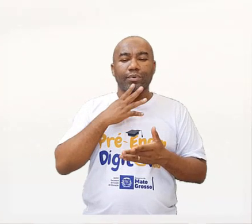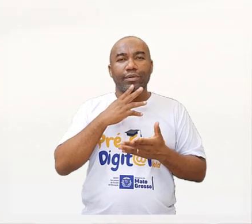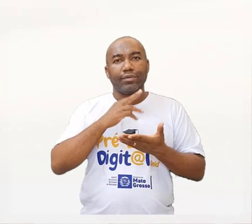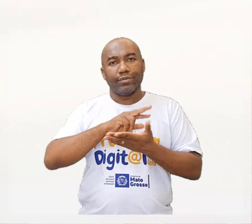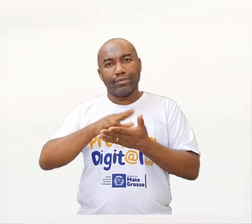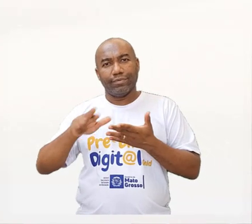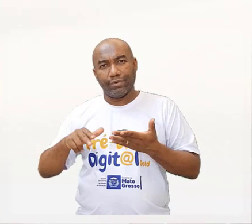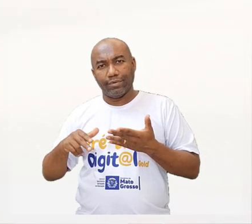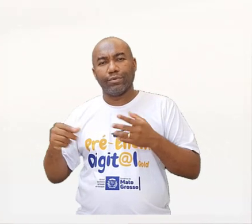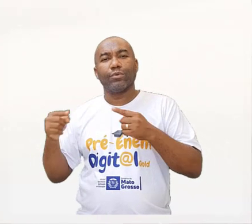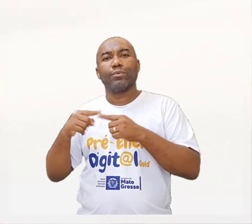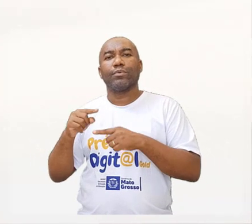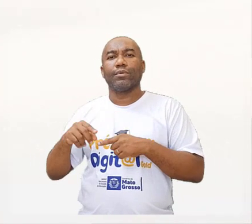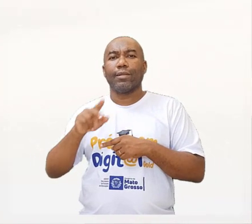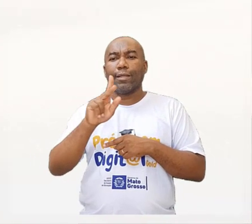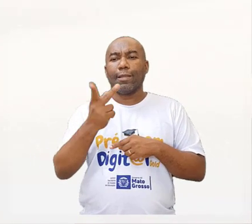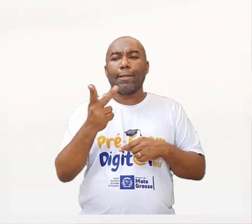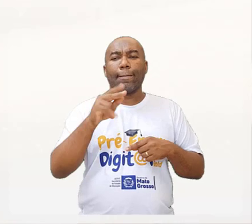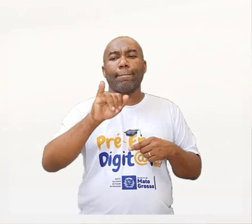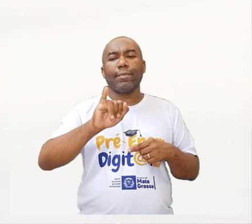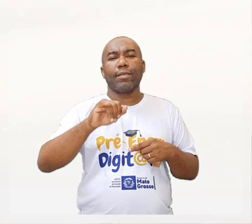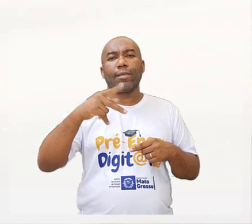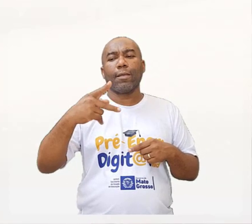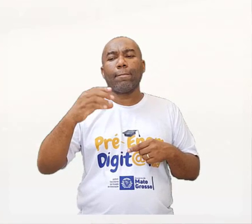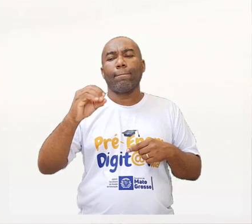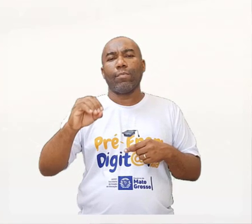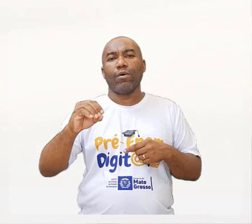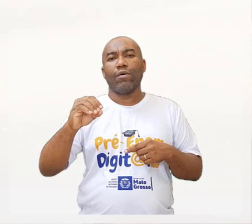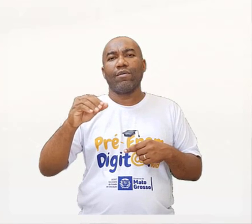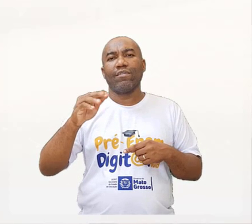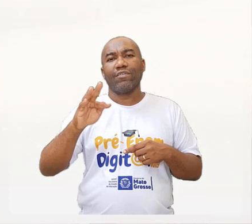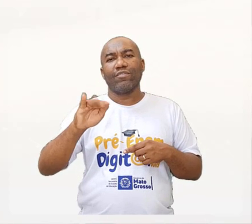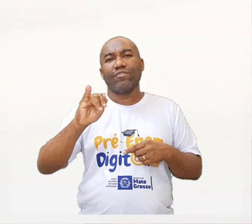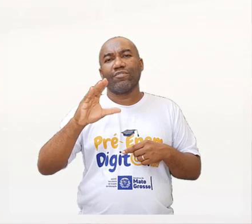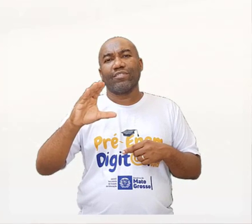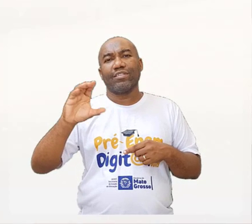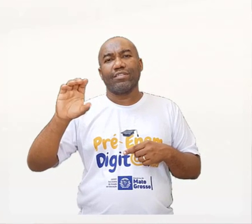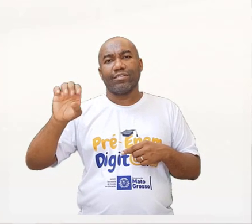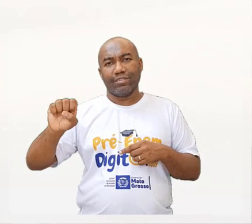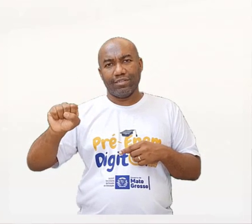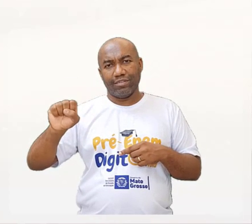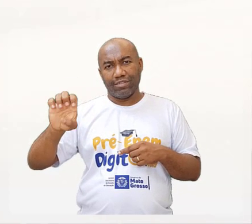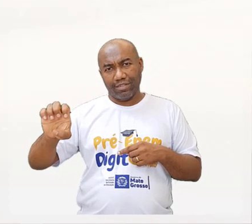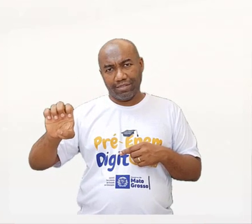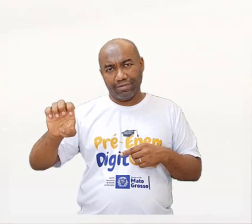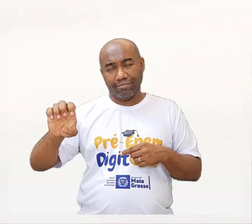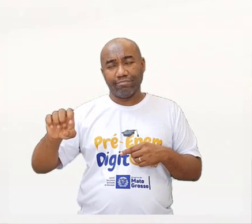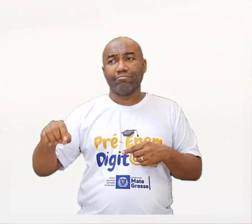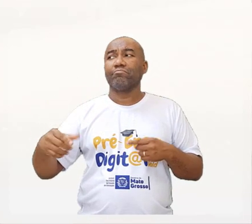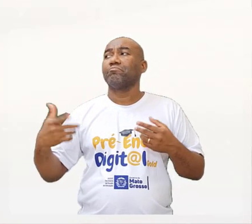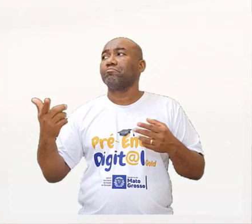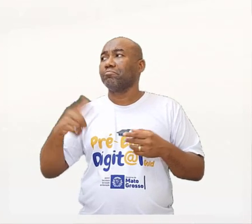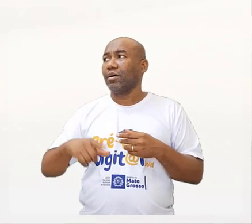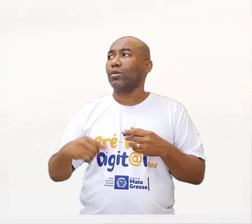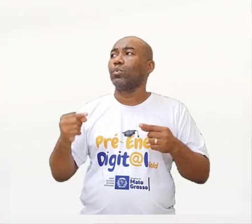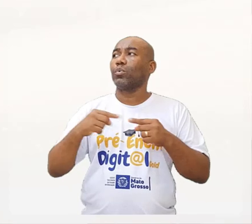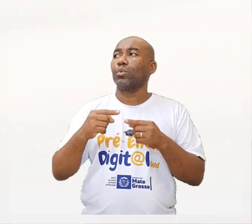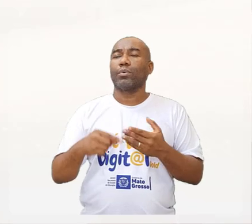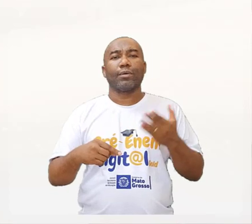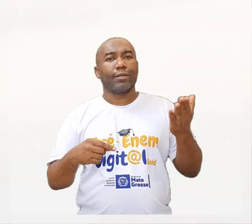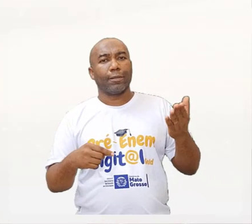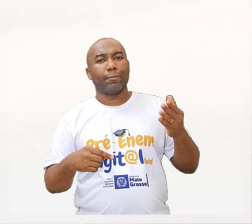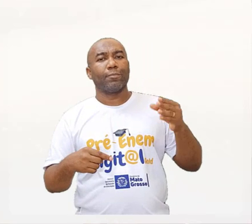Nós temos a hipófise, que fica abaixo do cérebro. Tá? Nós temos